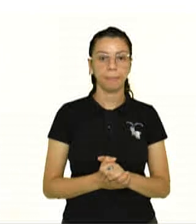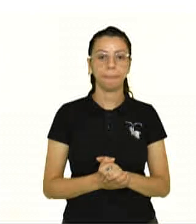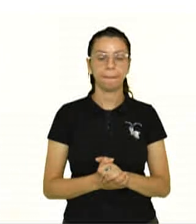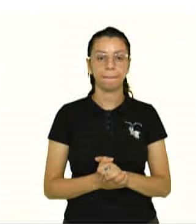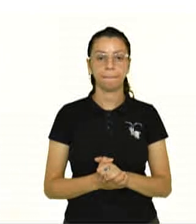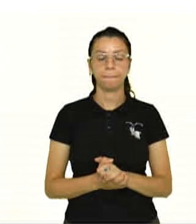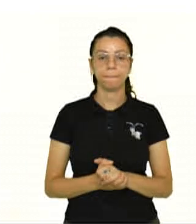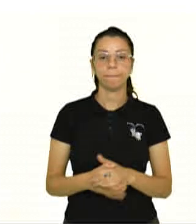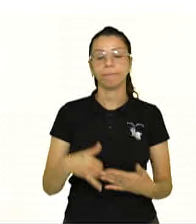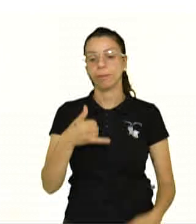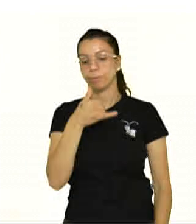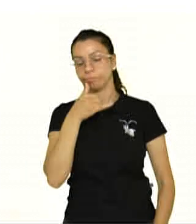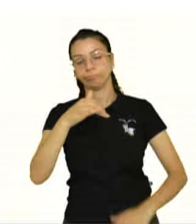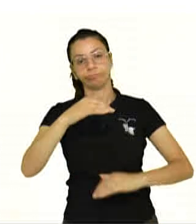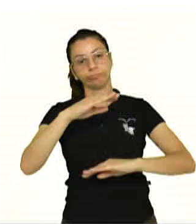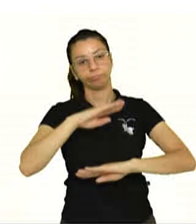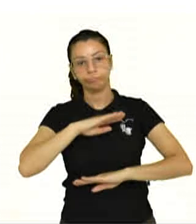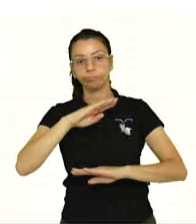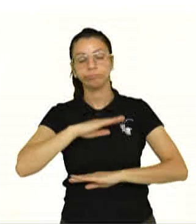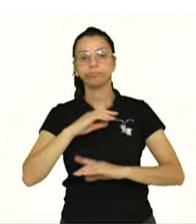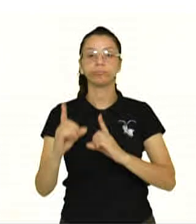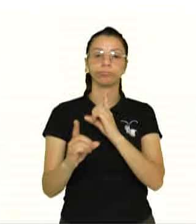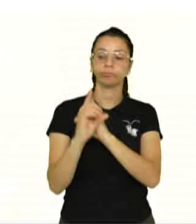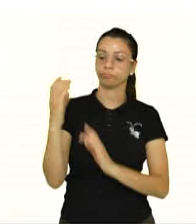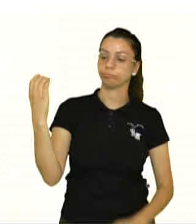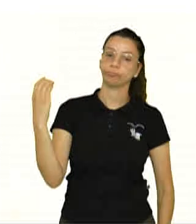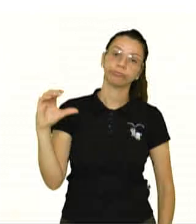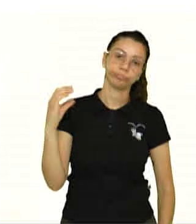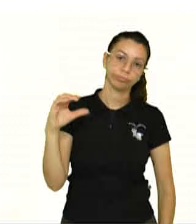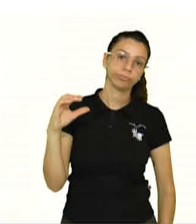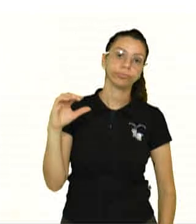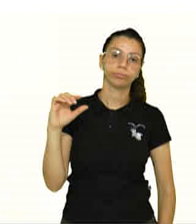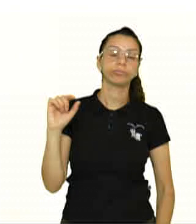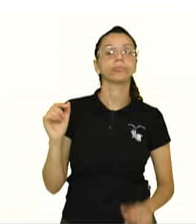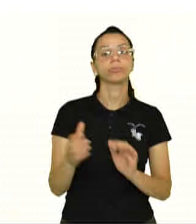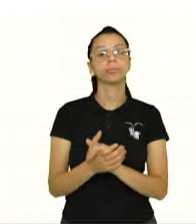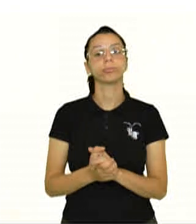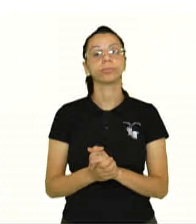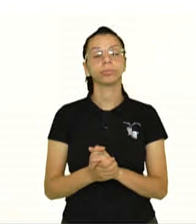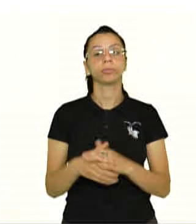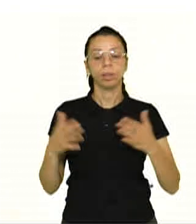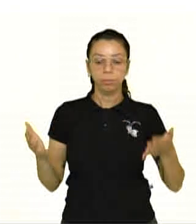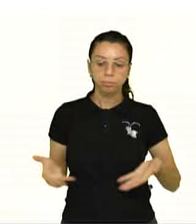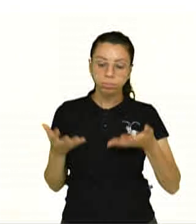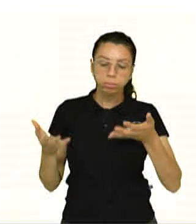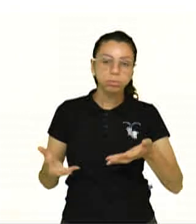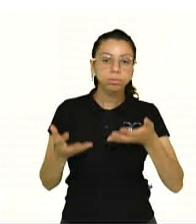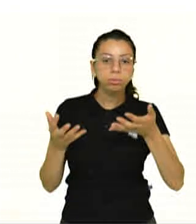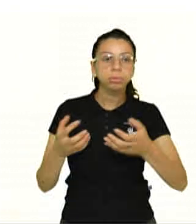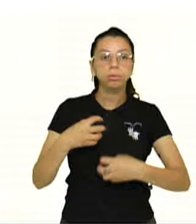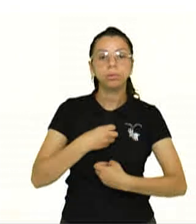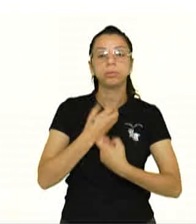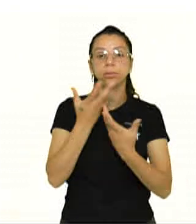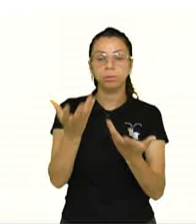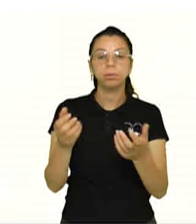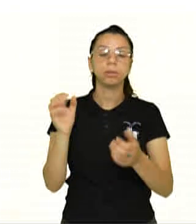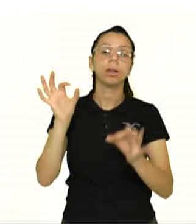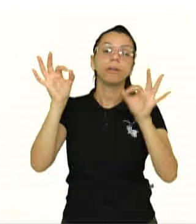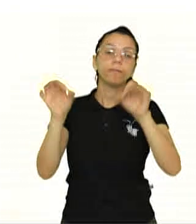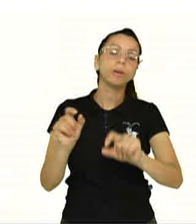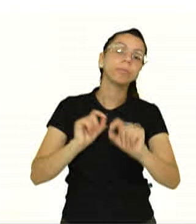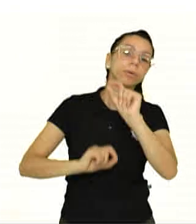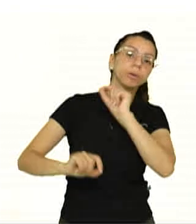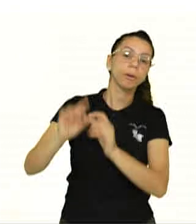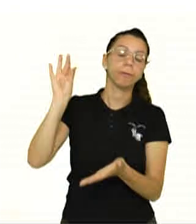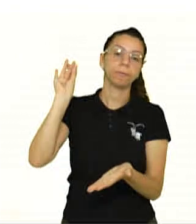A infeliz situação em que se encontra a ciência humana transparece até nas manifestações do vulgo. Afirma-se corretamente